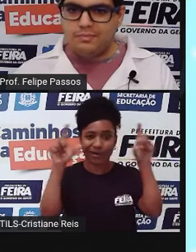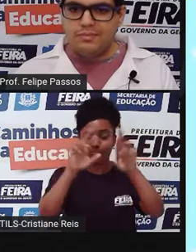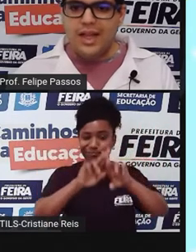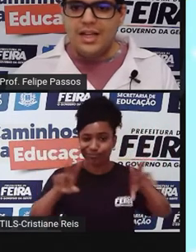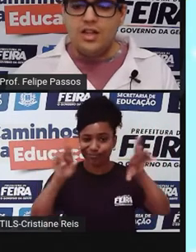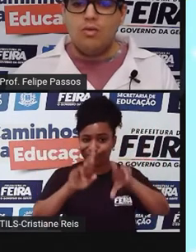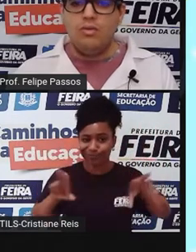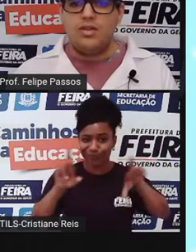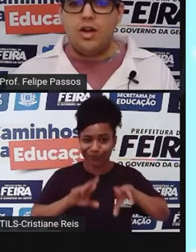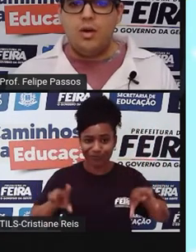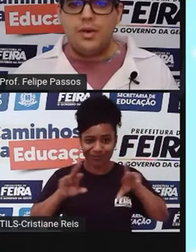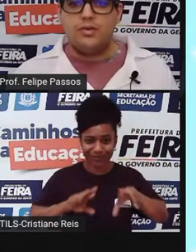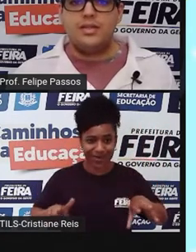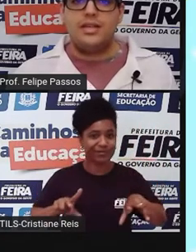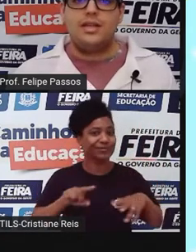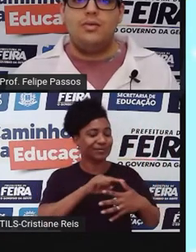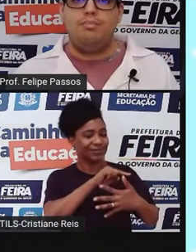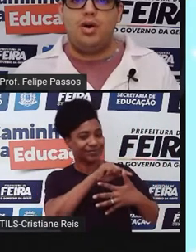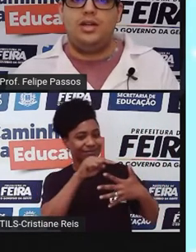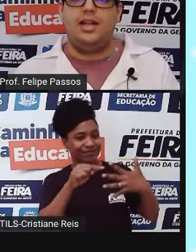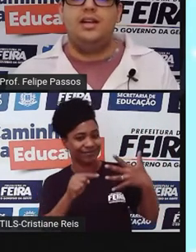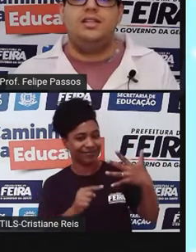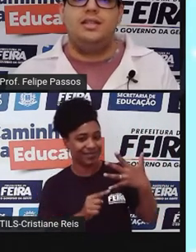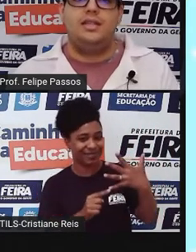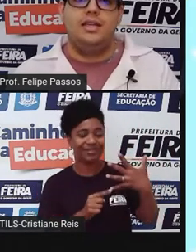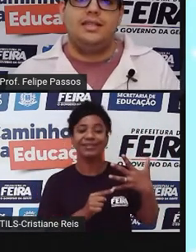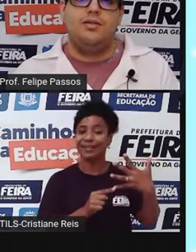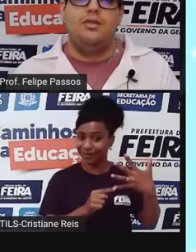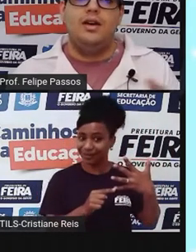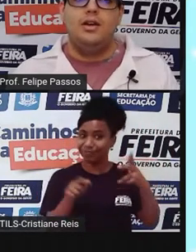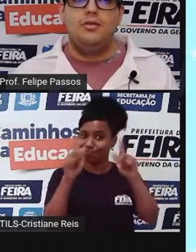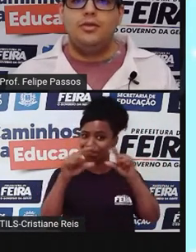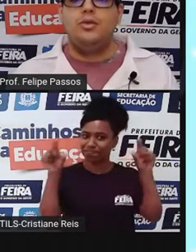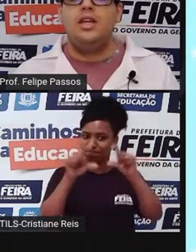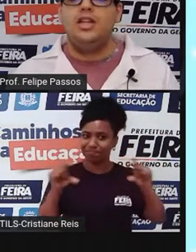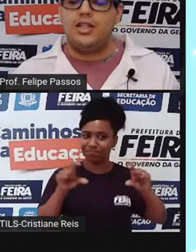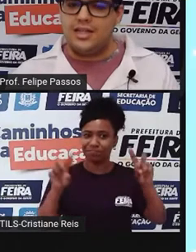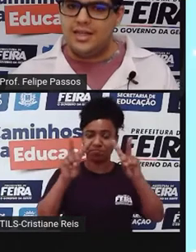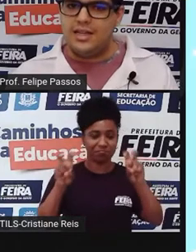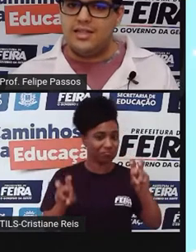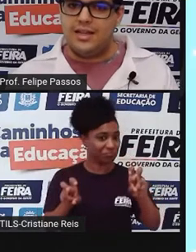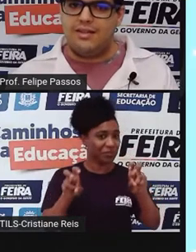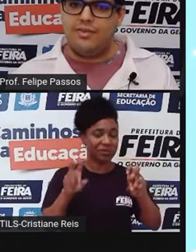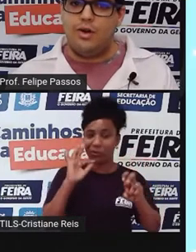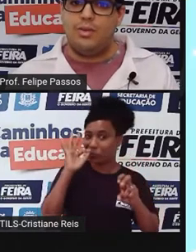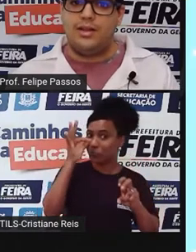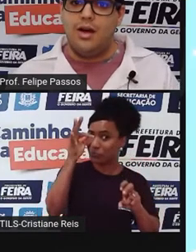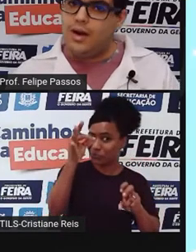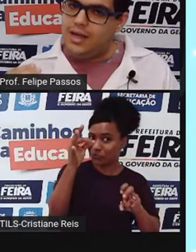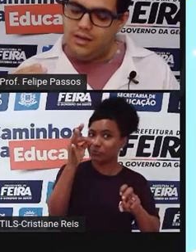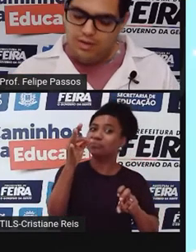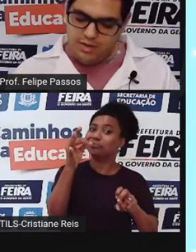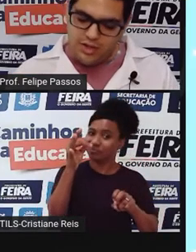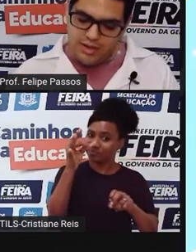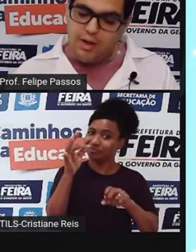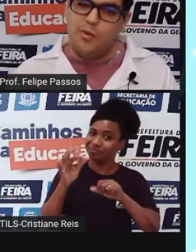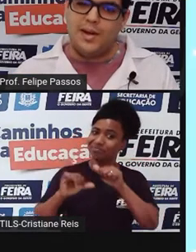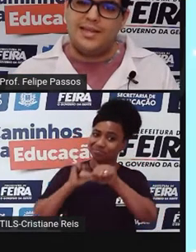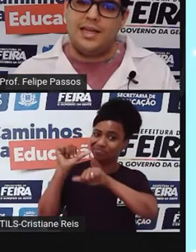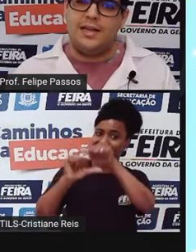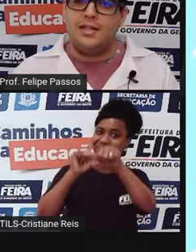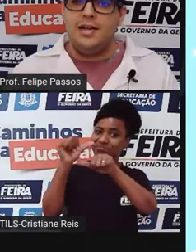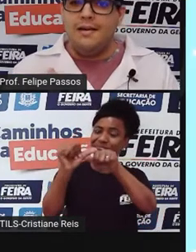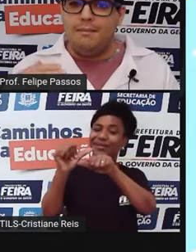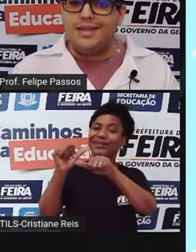falar de alguns tópicos que são importantes e que são futuristas, né, de certa forma, estão aí, estão